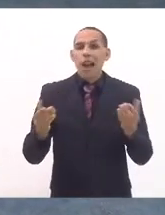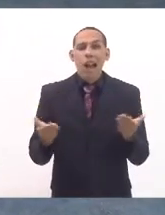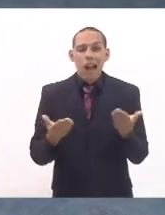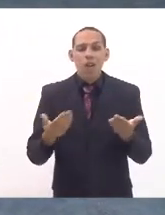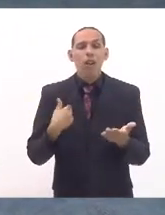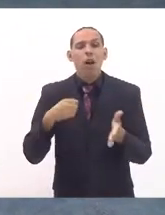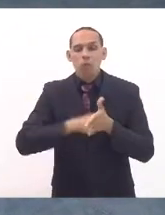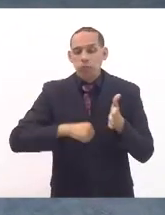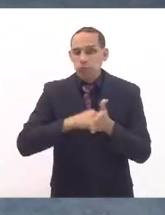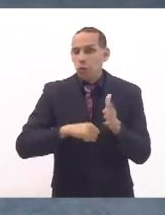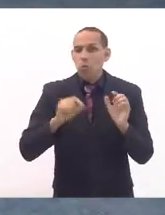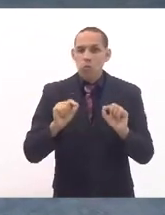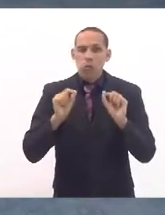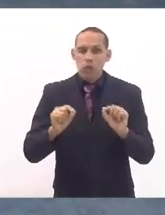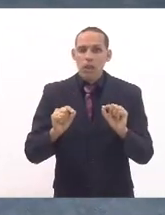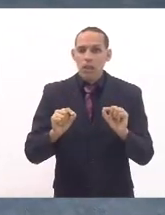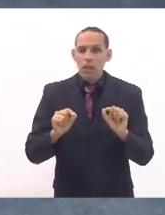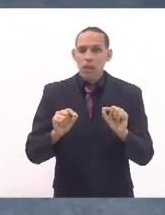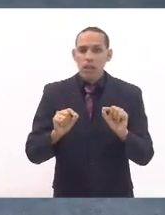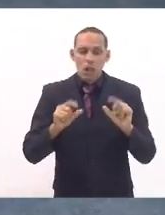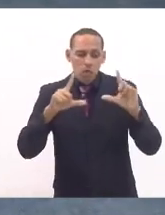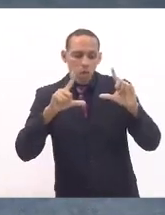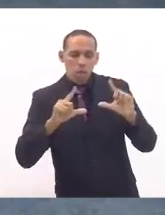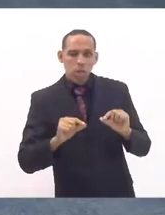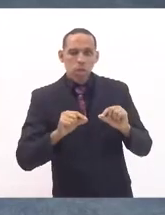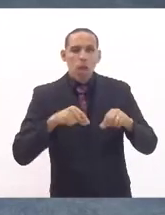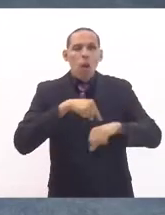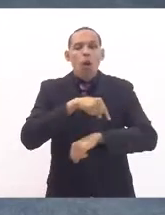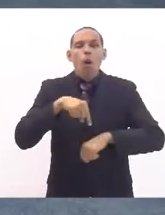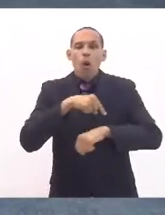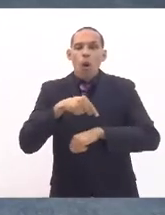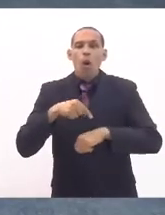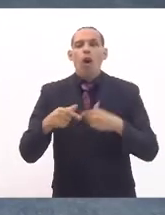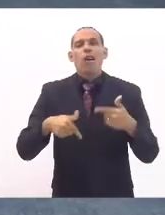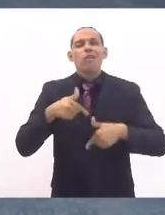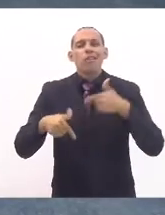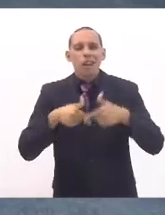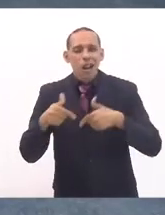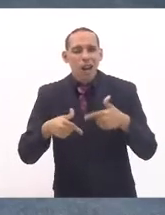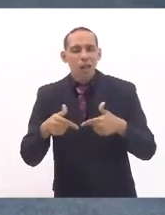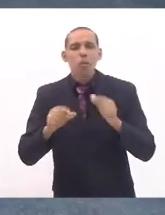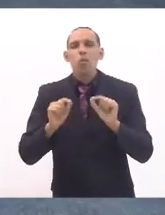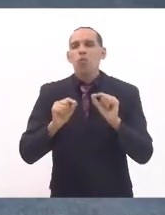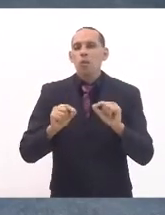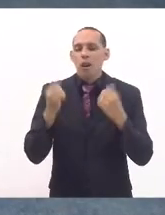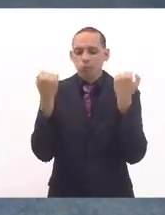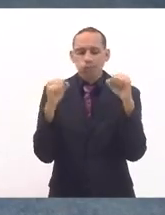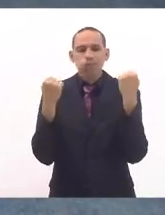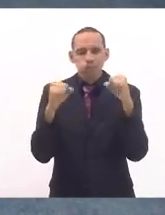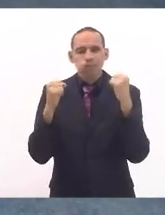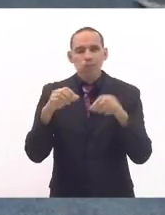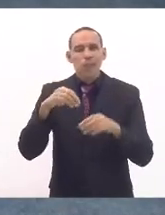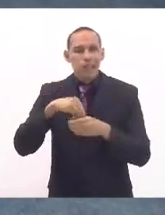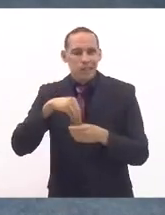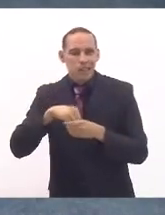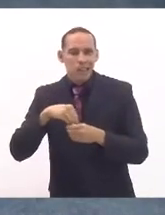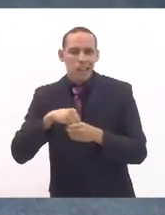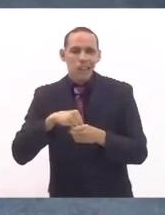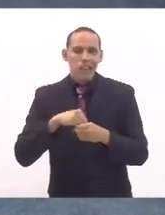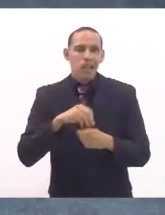estou lutando para que não haja redução na carga horária de educação física no ensino médio, porque o governo do qual Vossa Excelência é